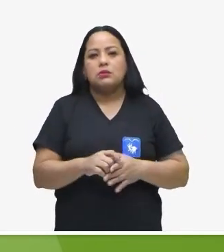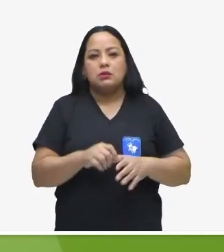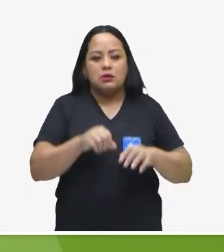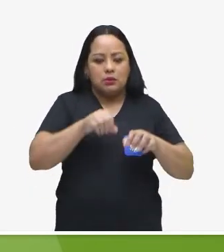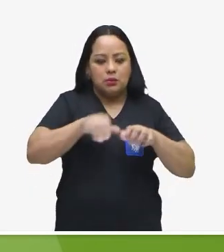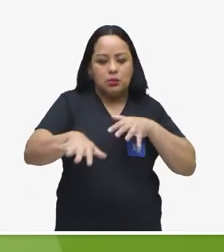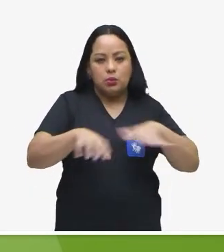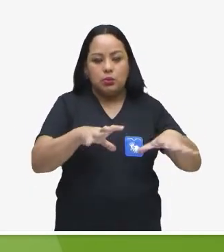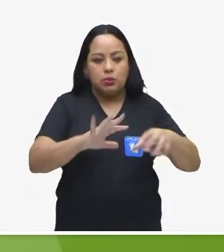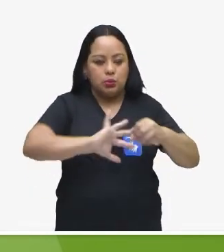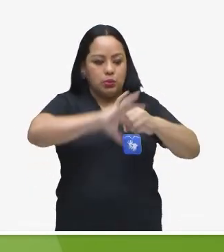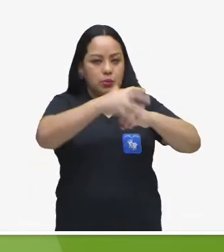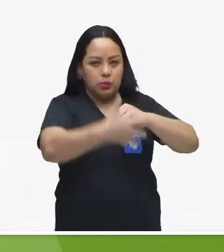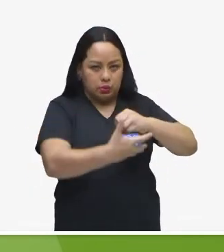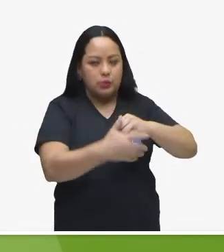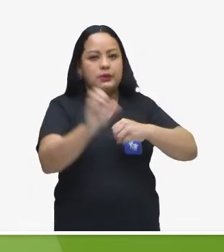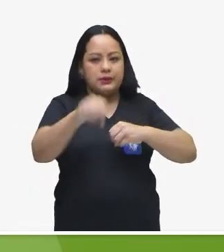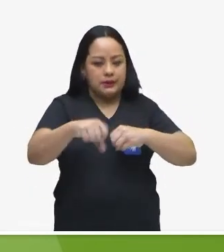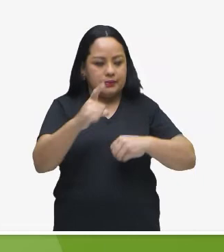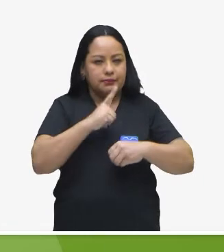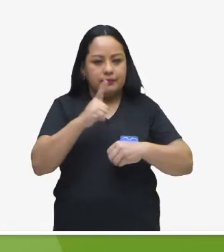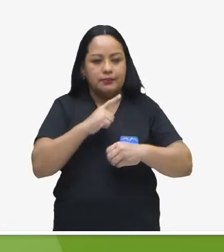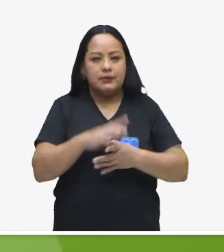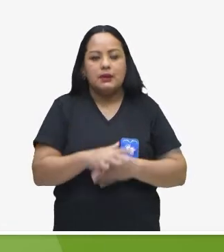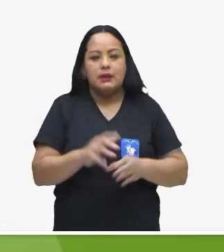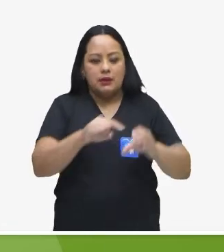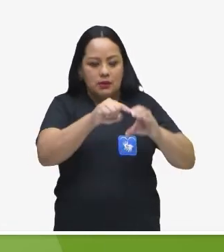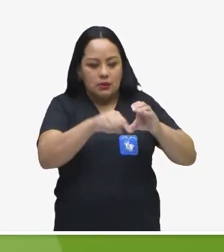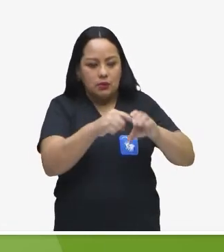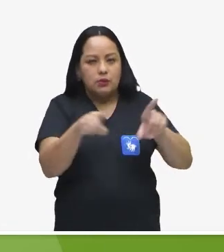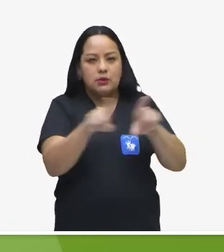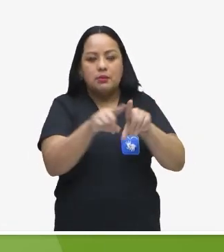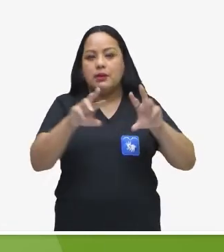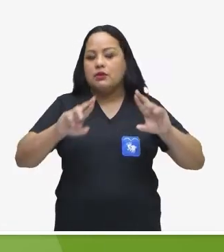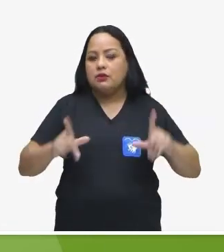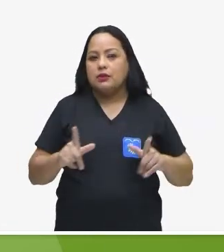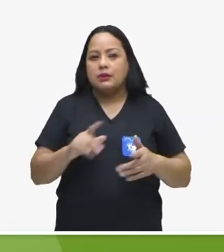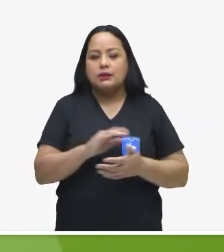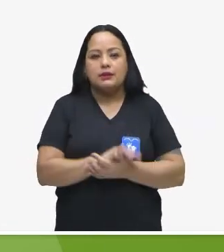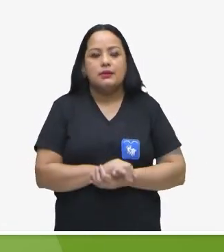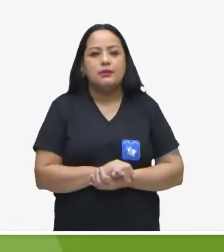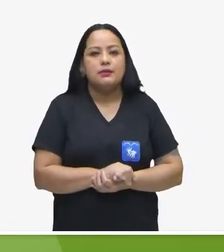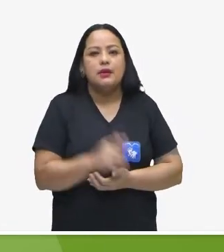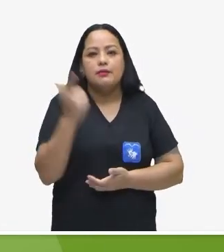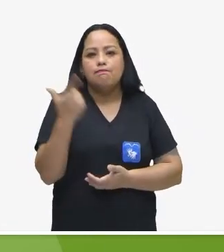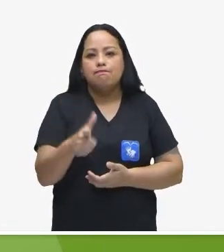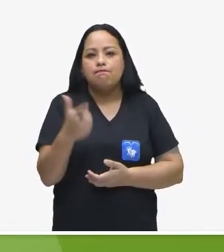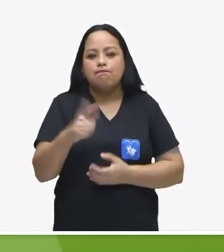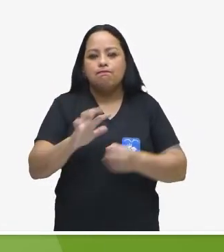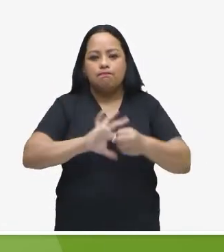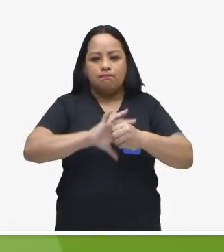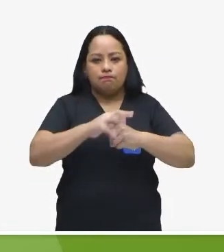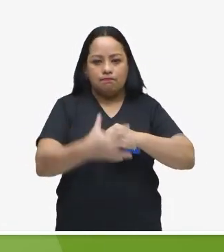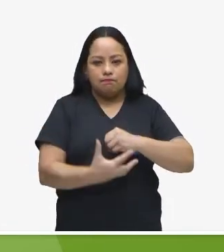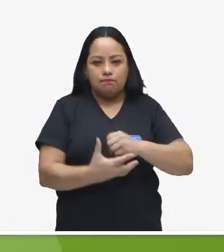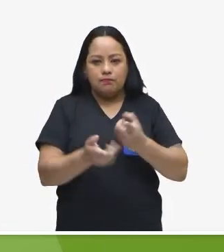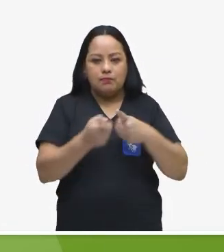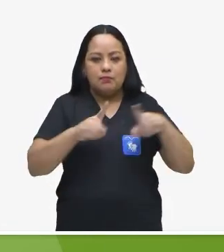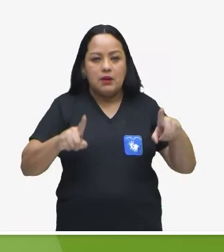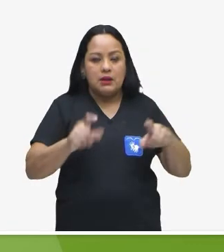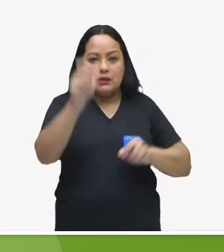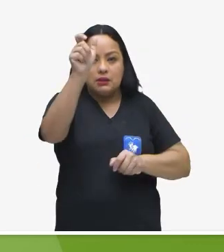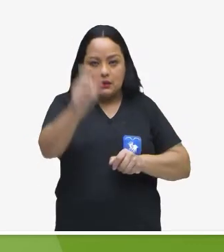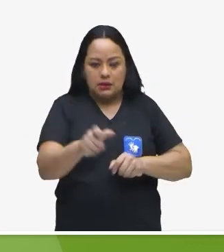todo o citoplasma, tá? E as suas organelas também são diferentes, não tem membranas, tá? Mas são